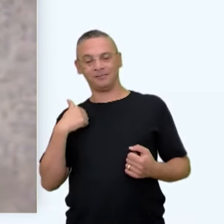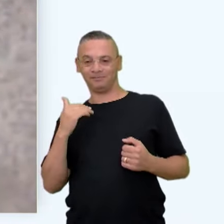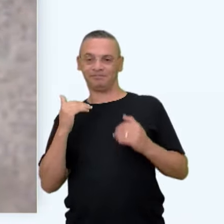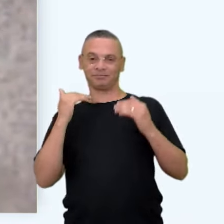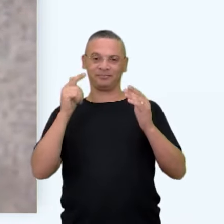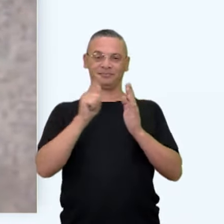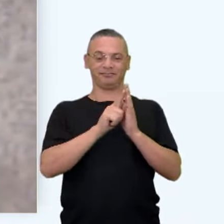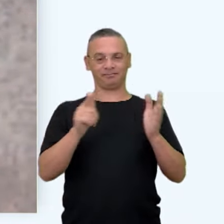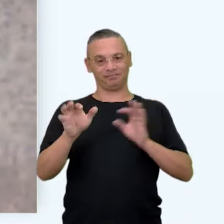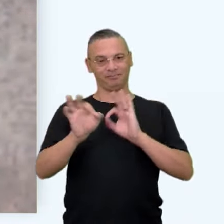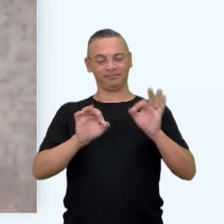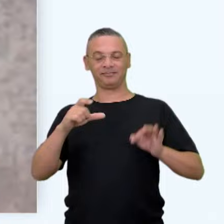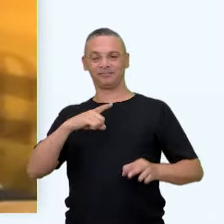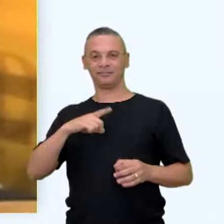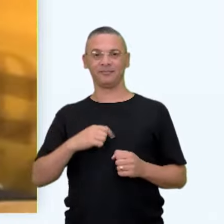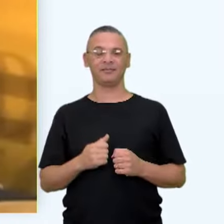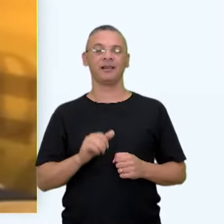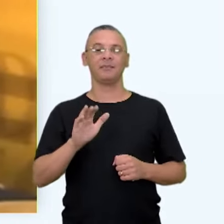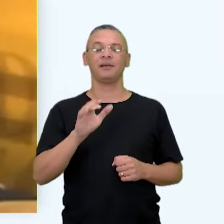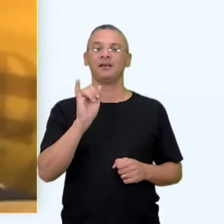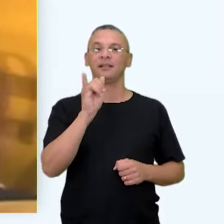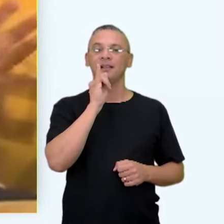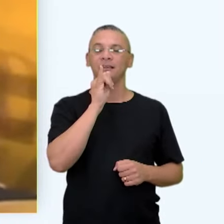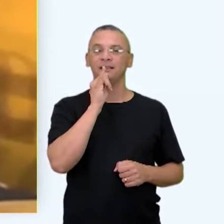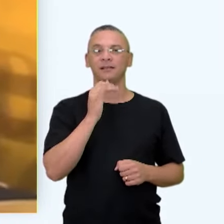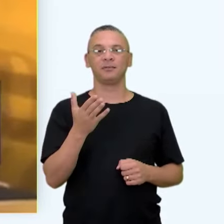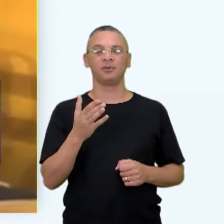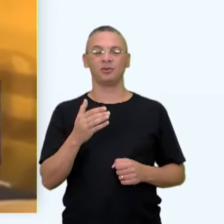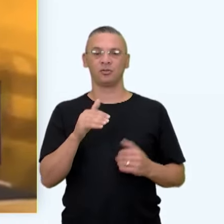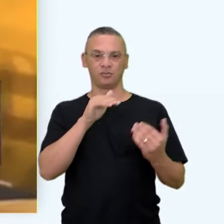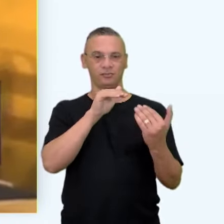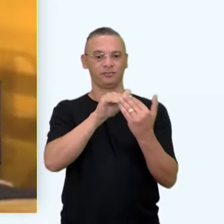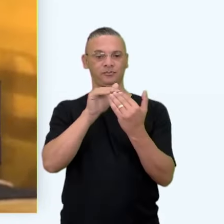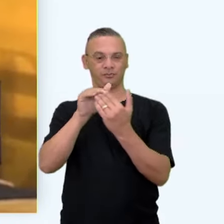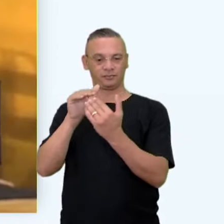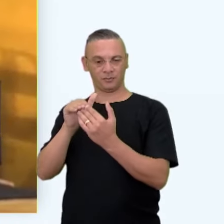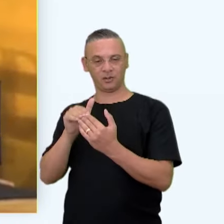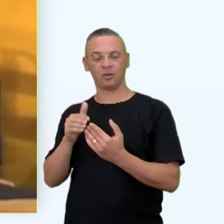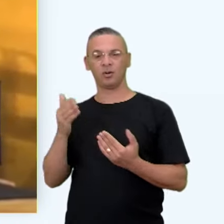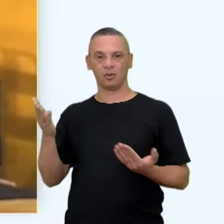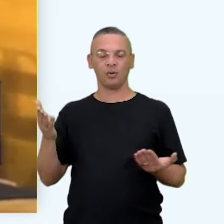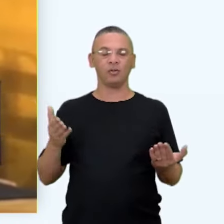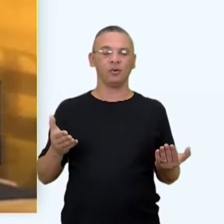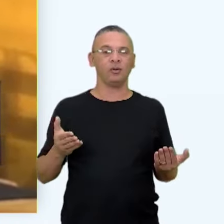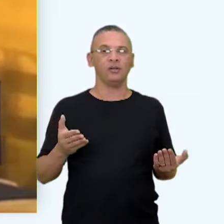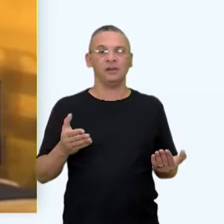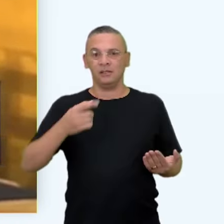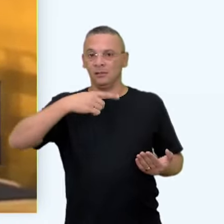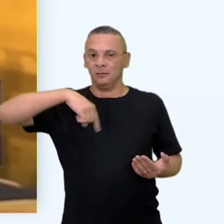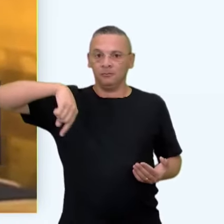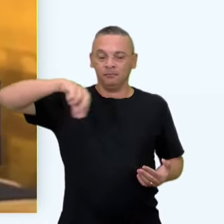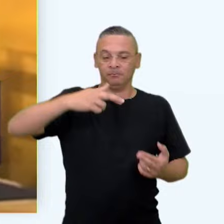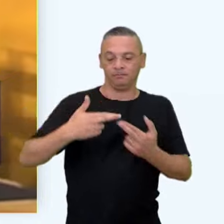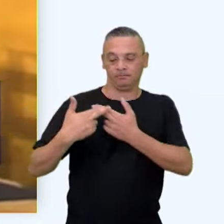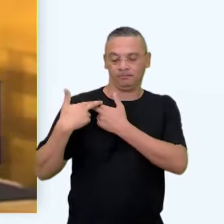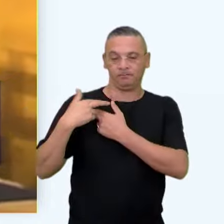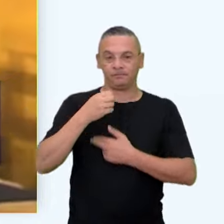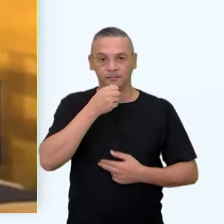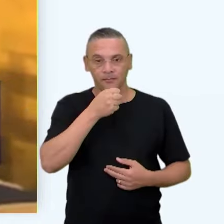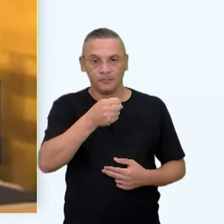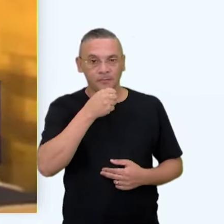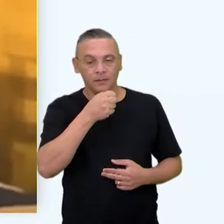Tá bom. Mas, enfim, eu acho que... Eu concordo com o Pedro, quer dizer, eu acho que o papel do